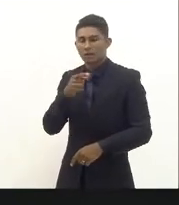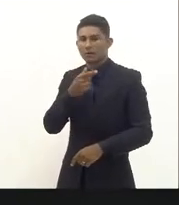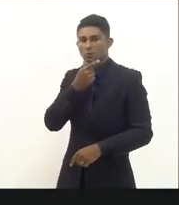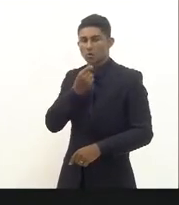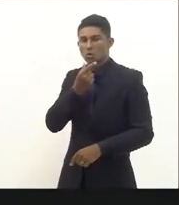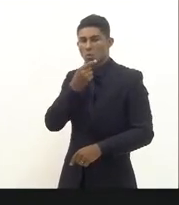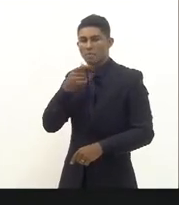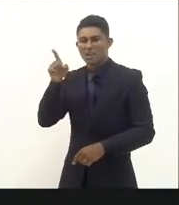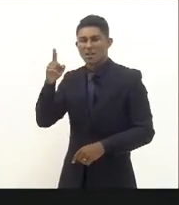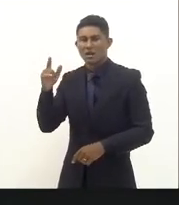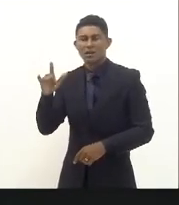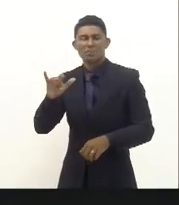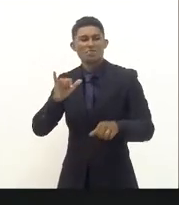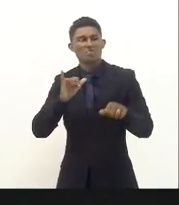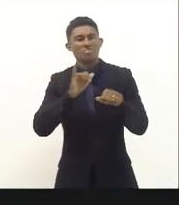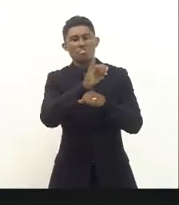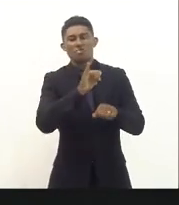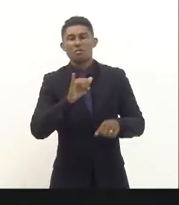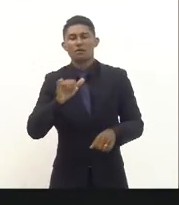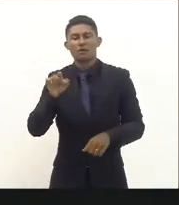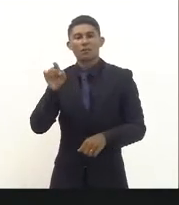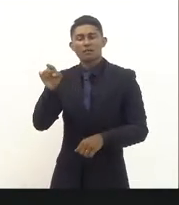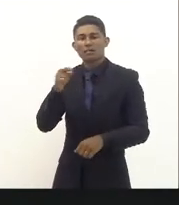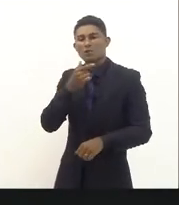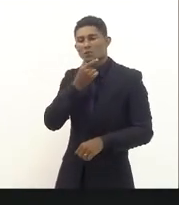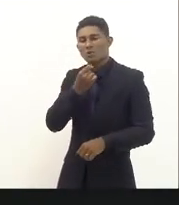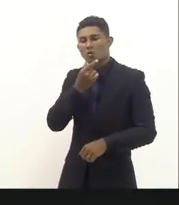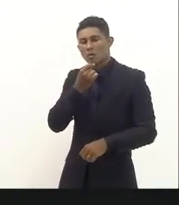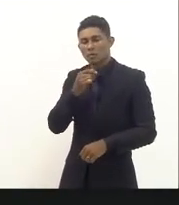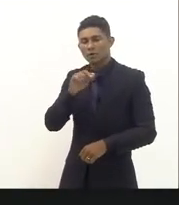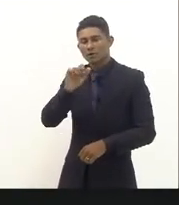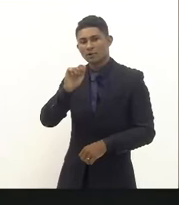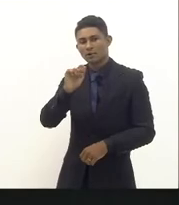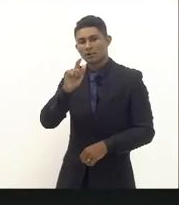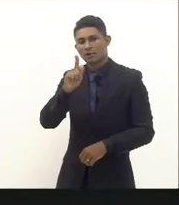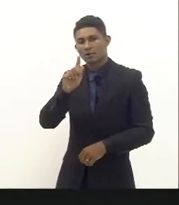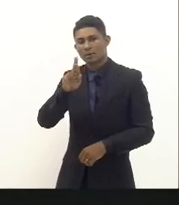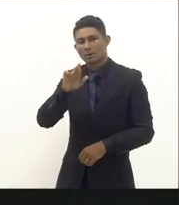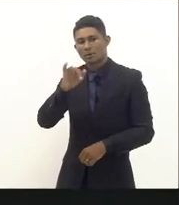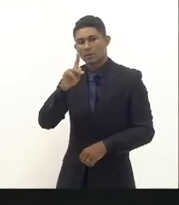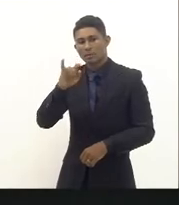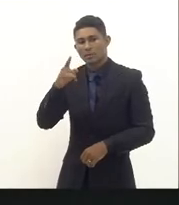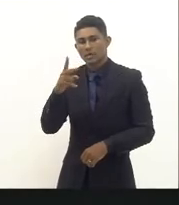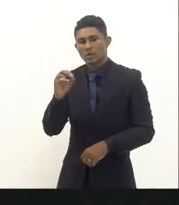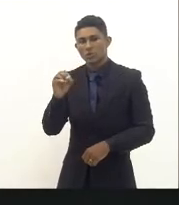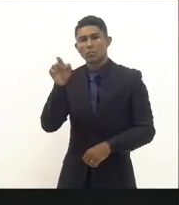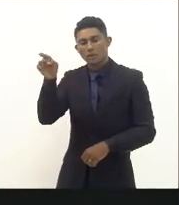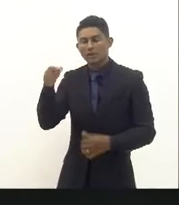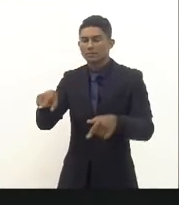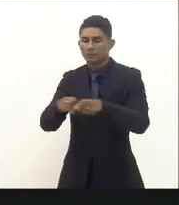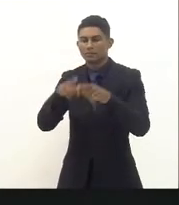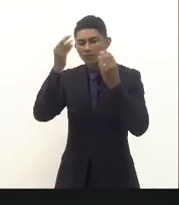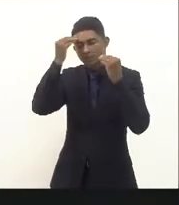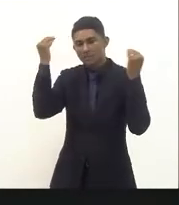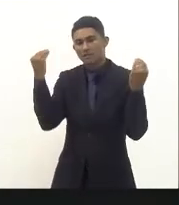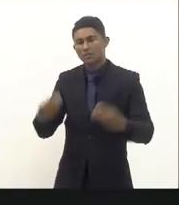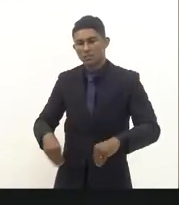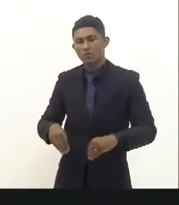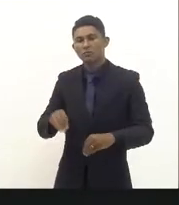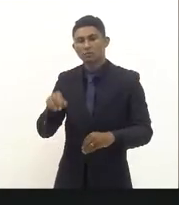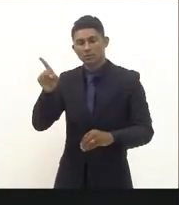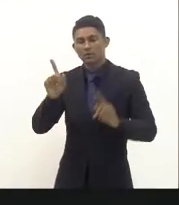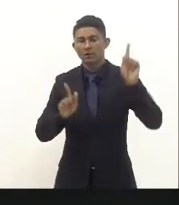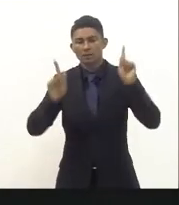né o senhor Agripino calça justa né que também declinou da sua candidatura para Presidente